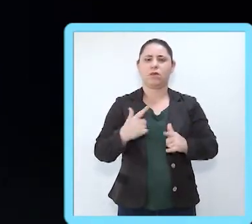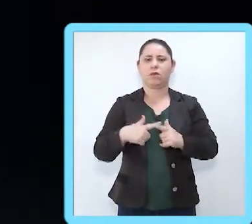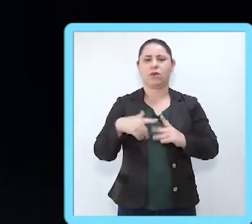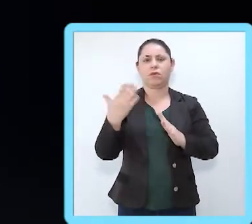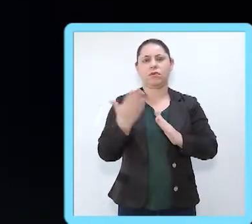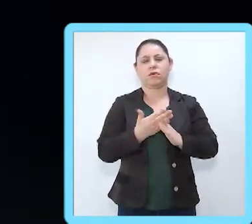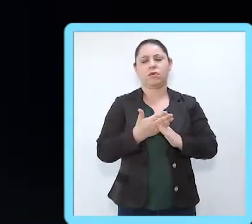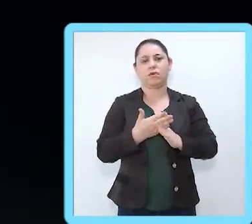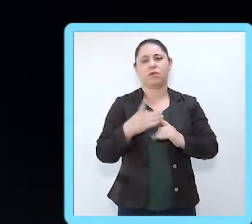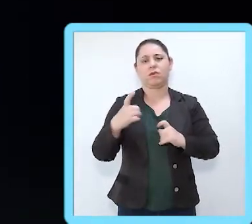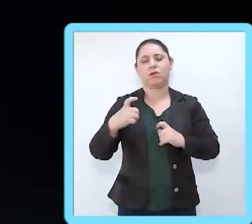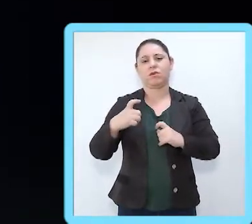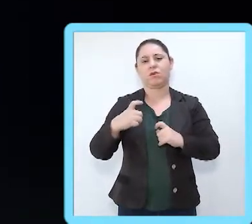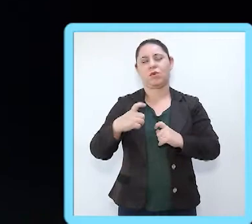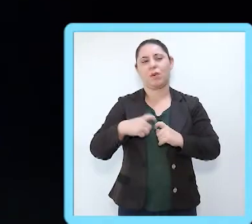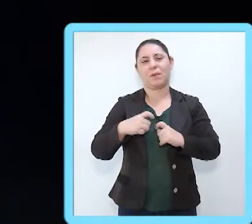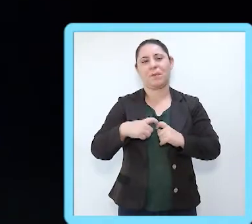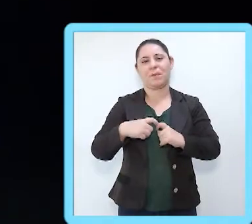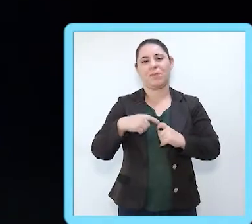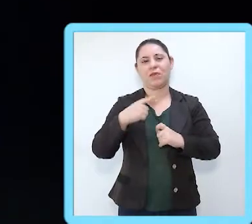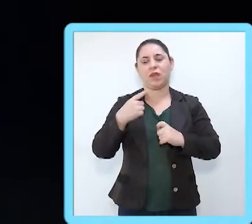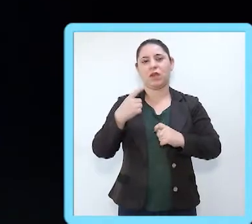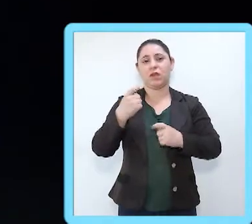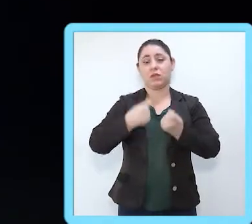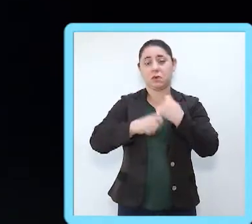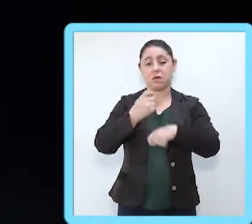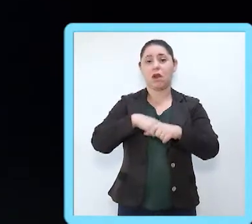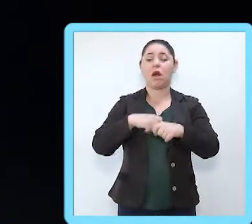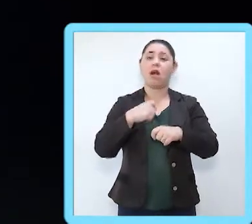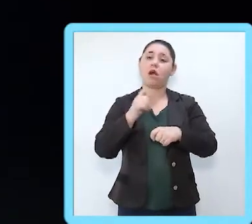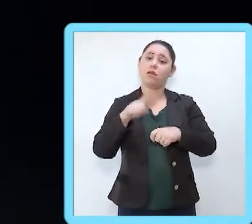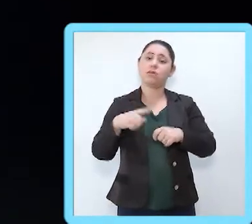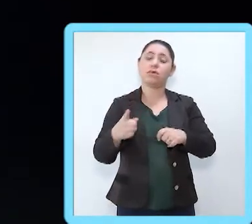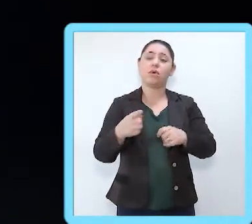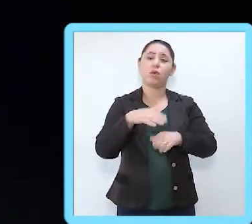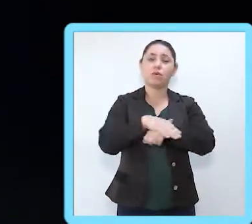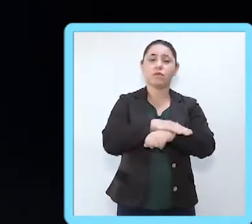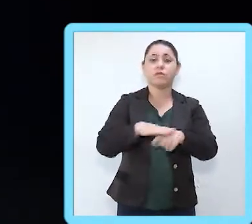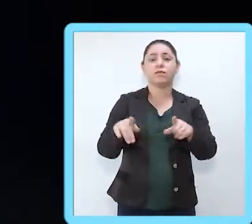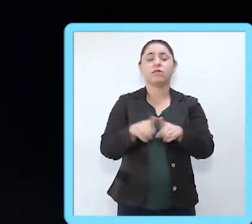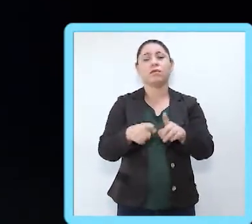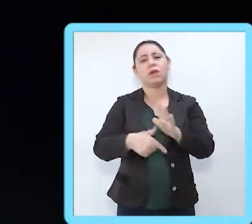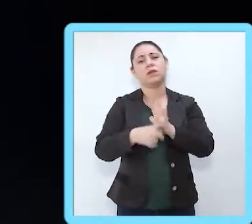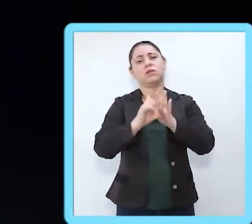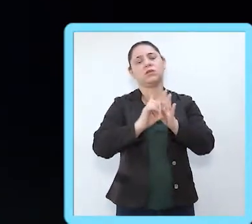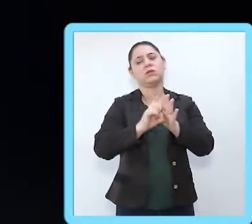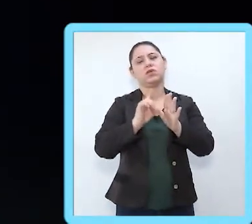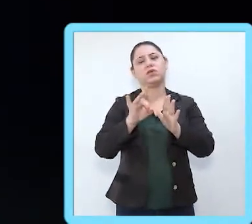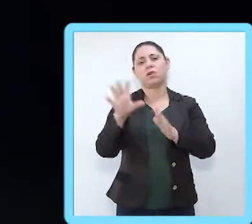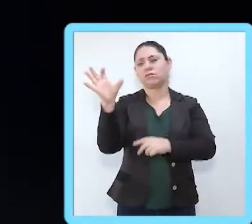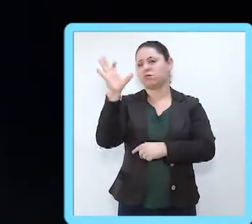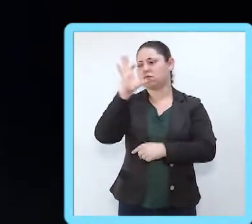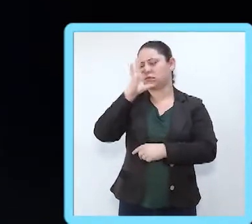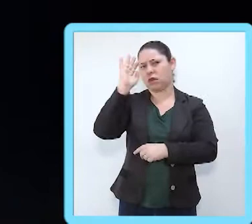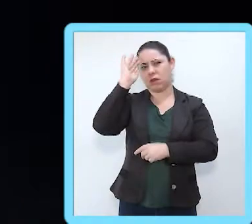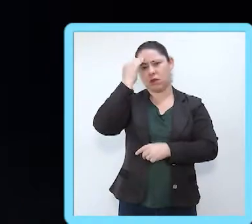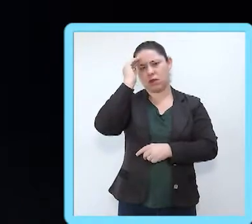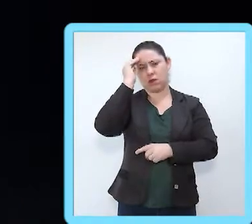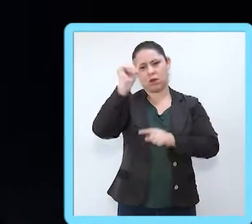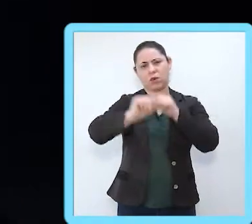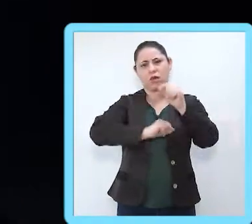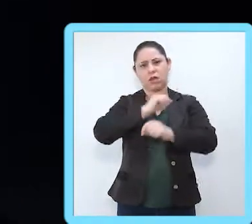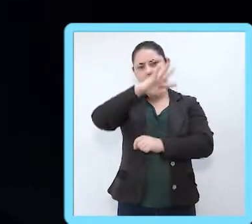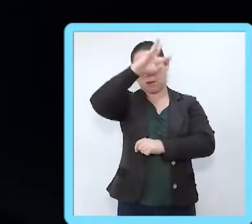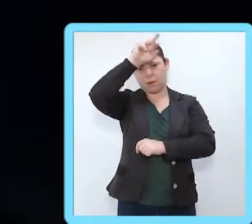Dr. Oswaldo ficou me dando uma aula sobre desenvolvimento econômico, tem assunto bem interessante para a gente conversar daqui a pouquinho com ele. Mas antes, só para quem está nos acompanhando, entender um pouco, Mato Grosso do